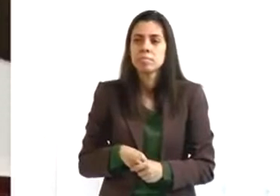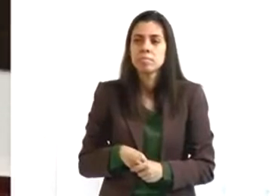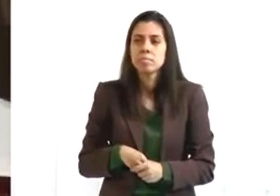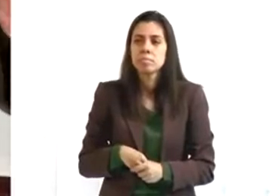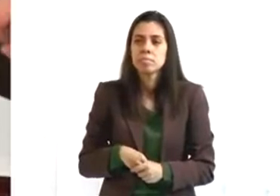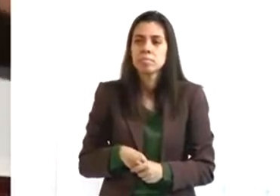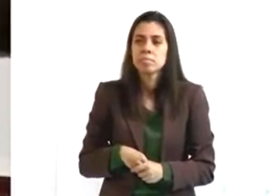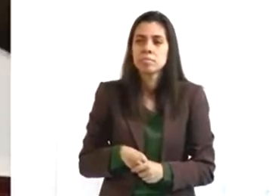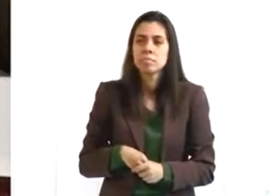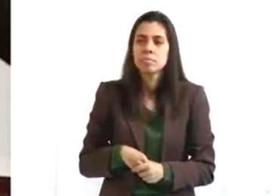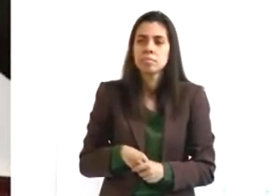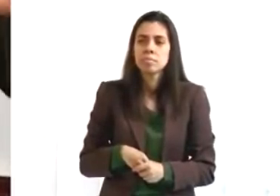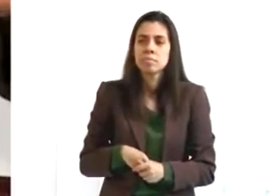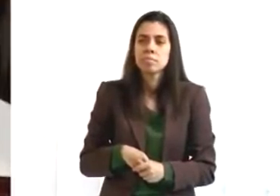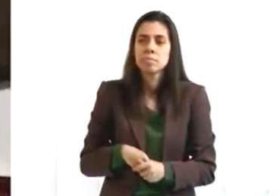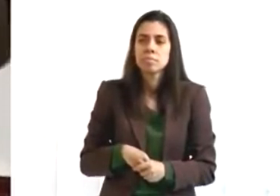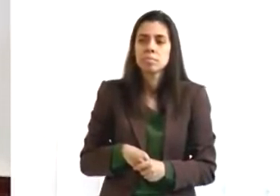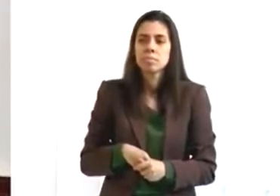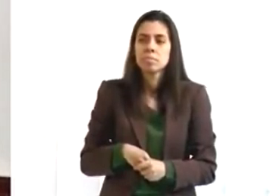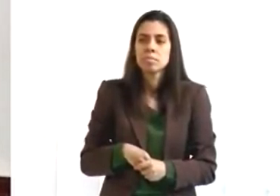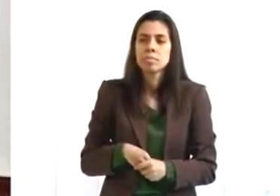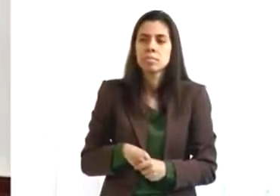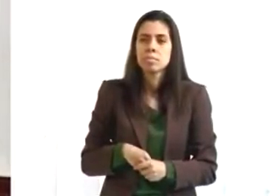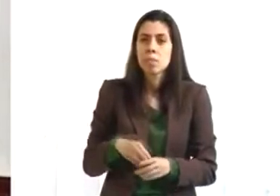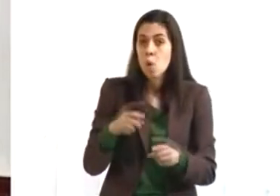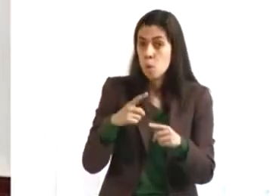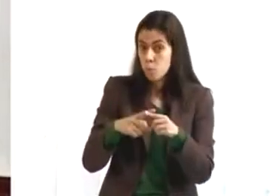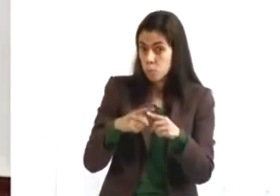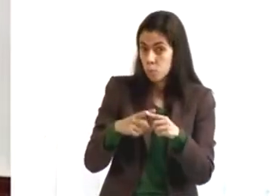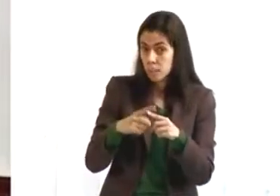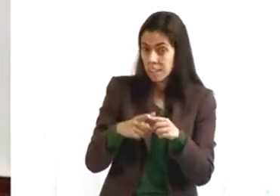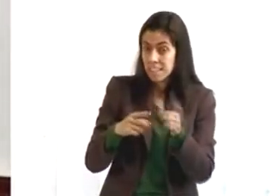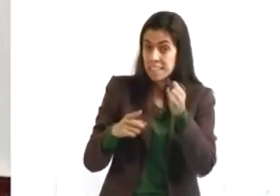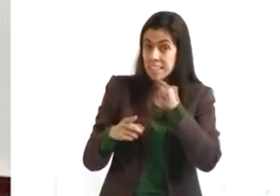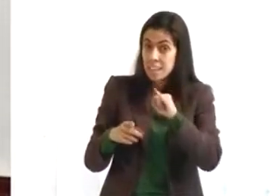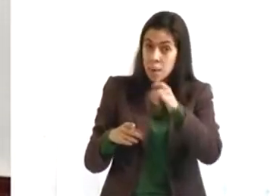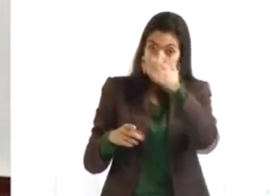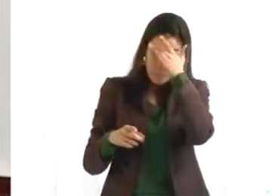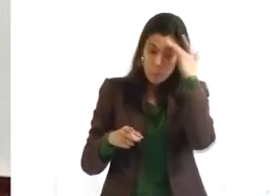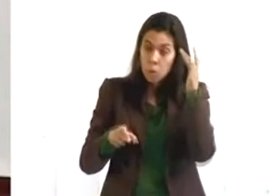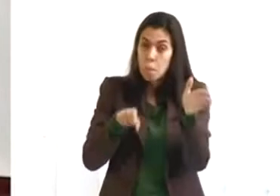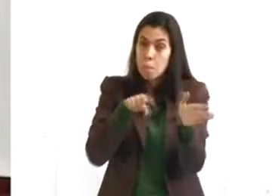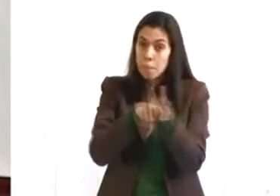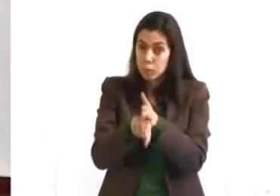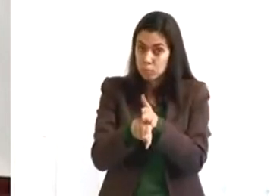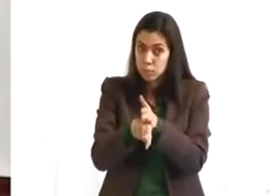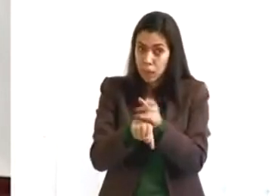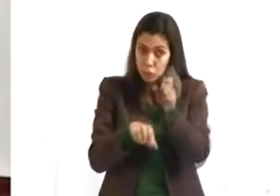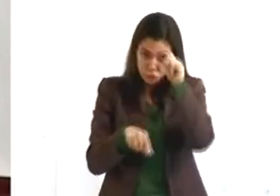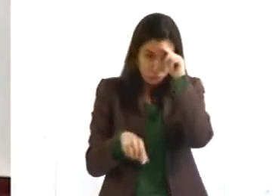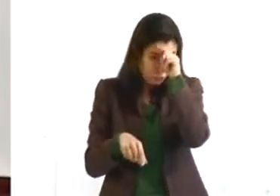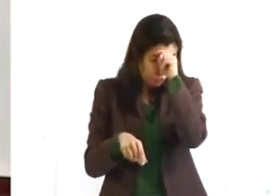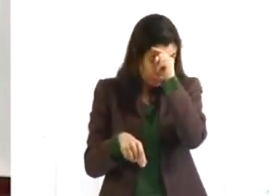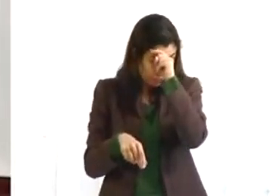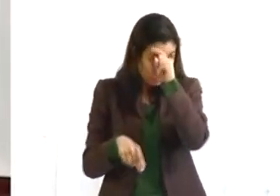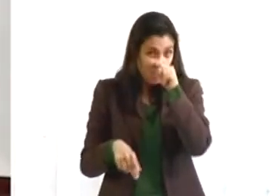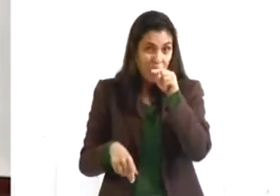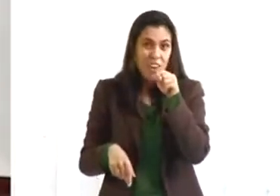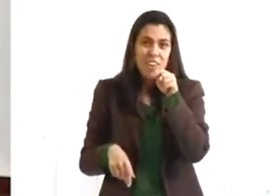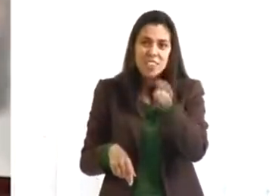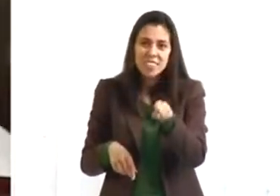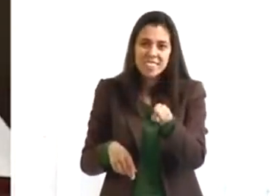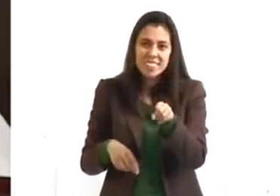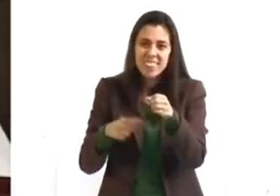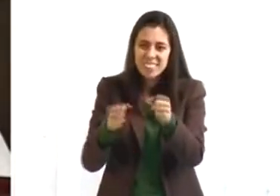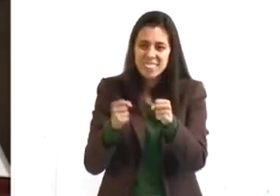preparamos jovens, homens e mulheres, estudando a palavra de Deus com eles, para que eles tenham condição de evangelizar e